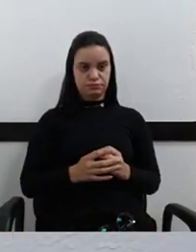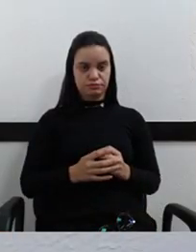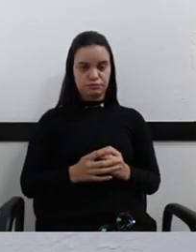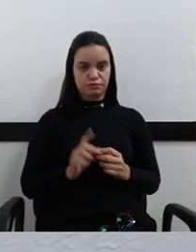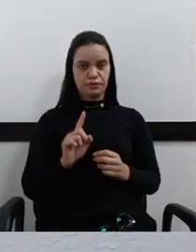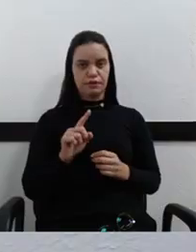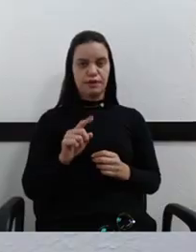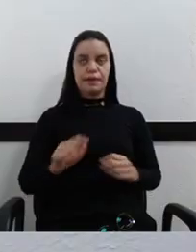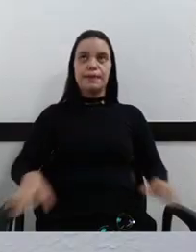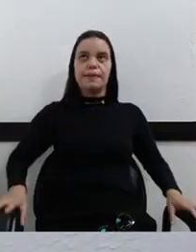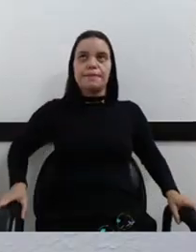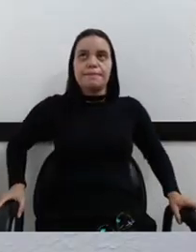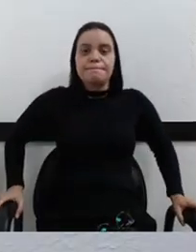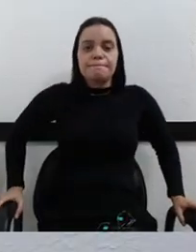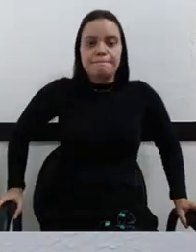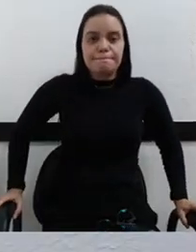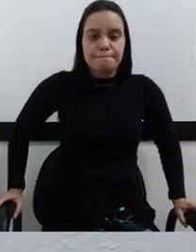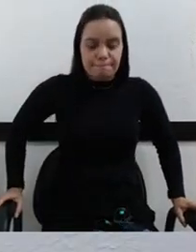Depois a gente...